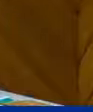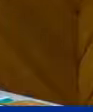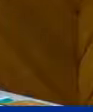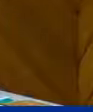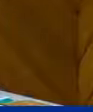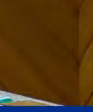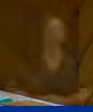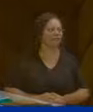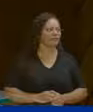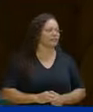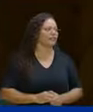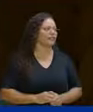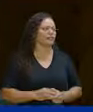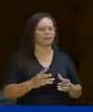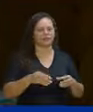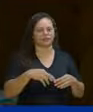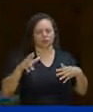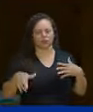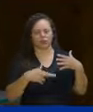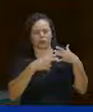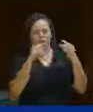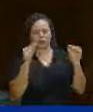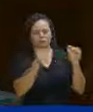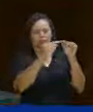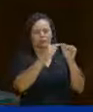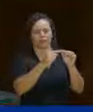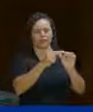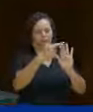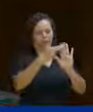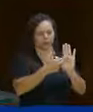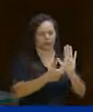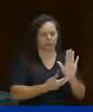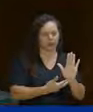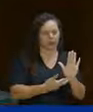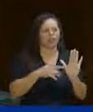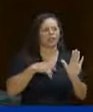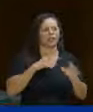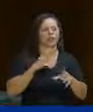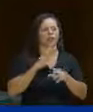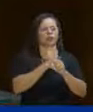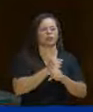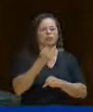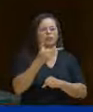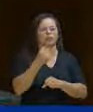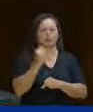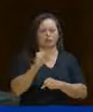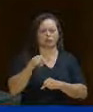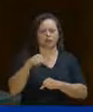pedido de devolução do recurso aplicado de forma irregular, no valor de R$